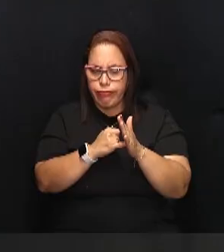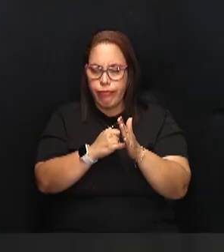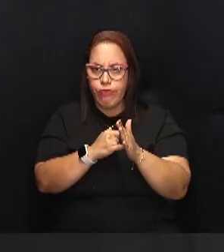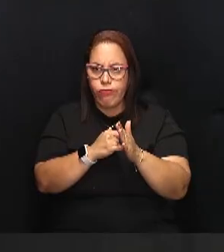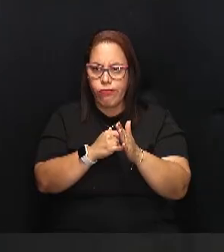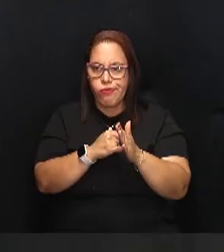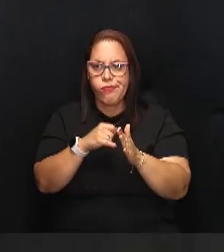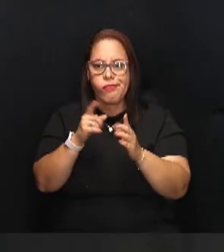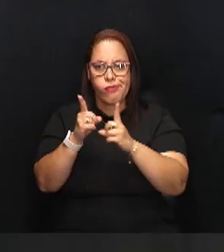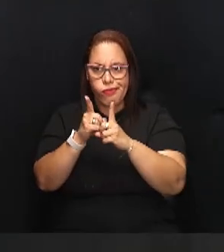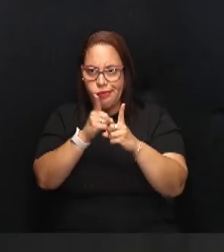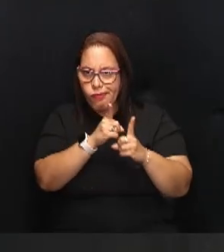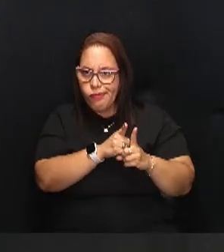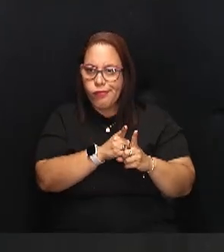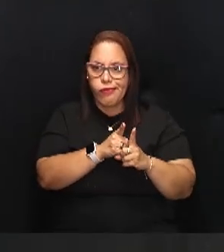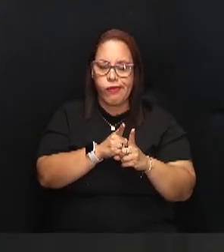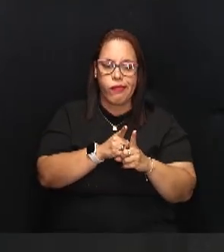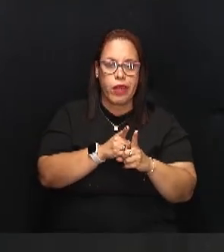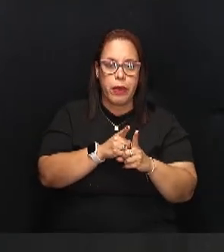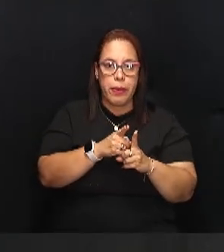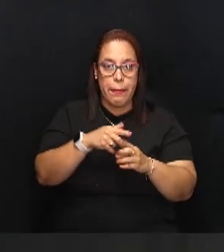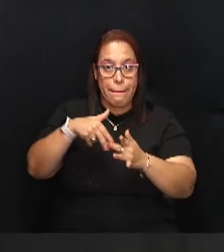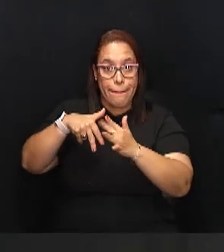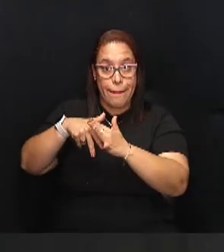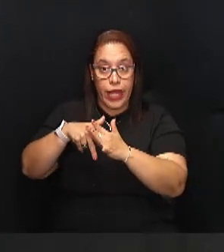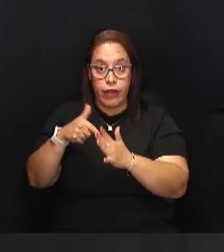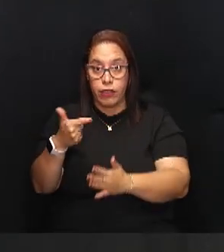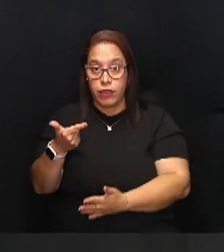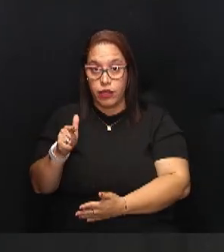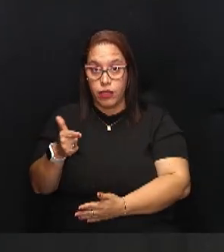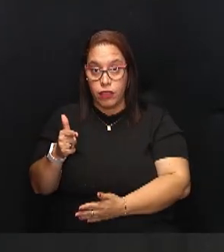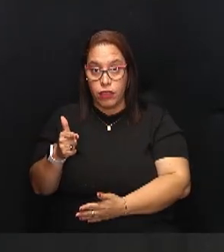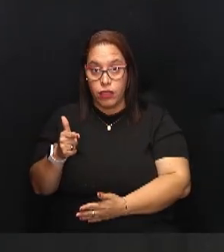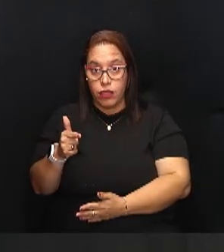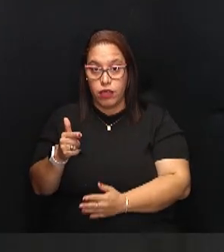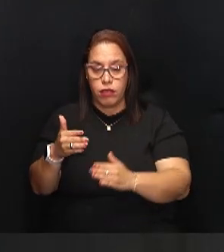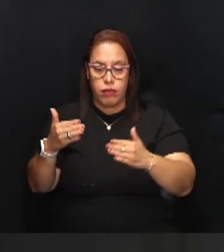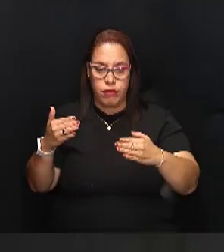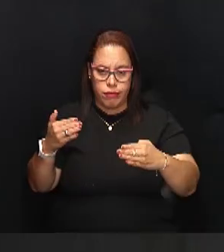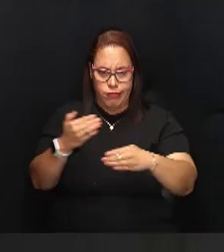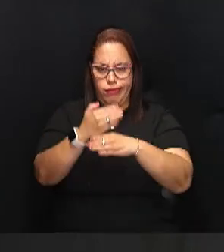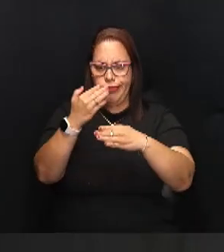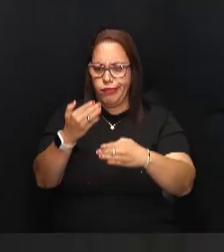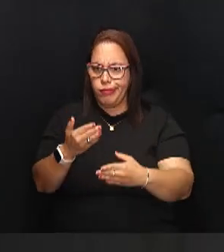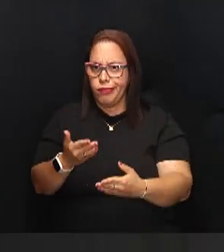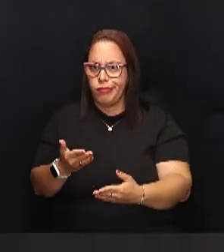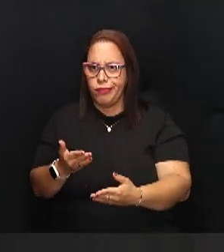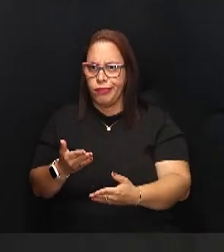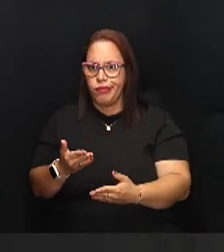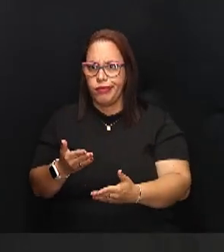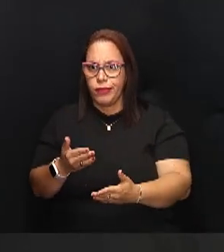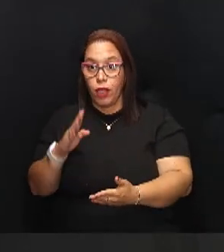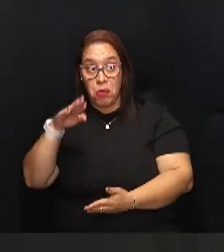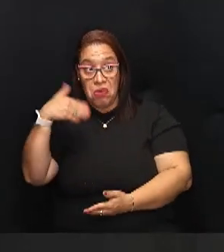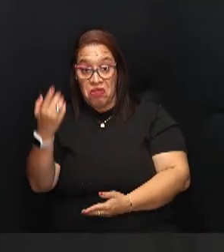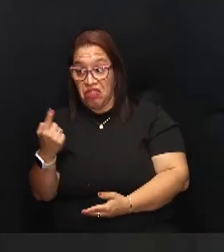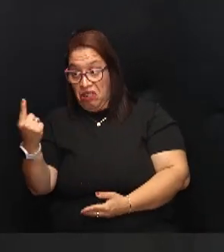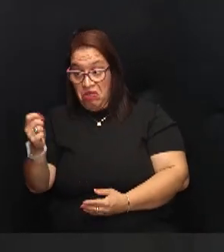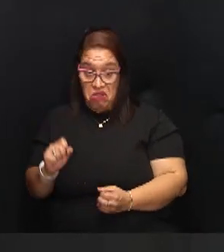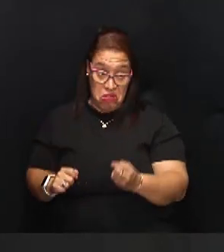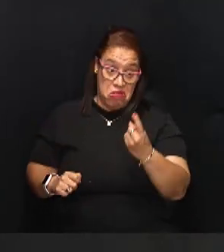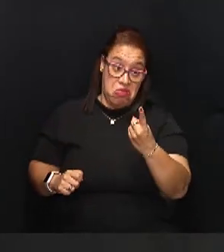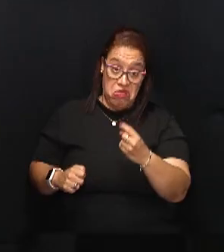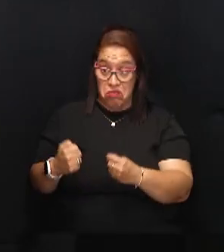eventualmente atendem o maior número de pessoas sem nenhum tipo de bairrismo, né? Sim. Nem querer privilegiar.